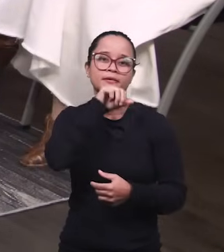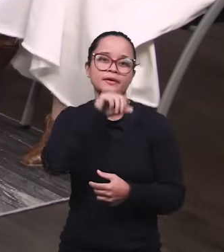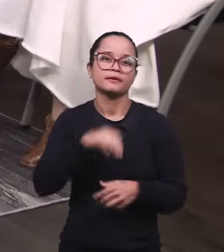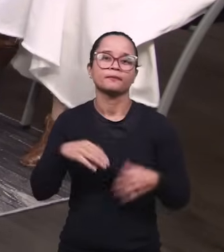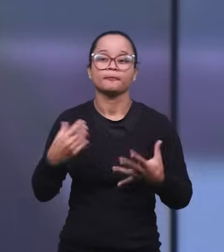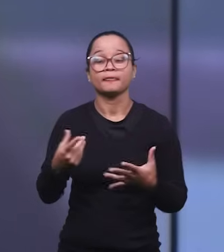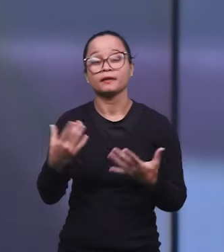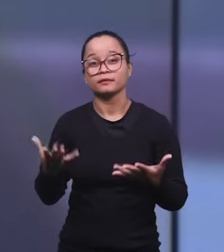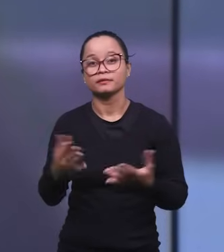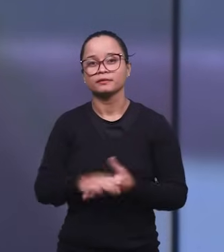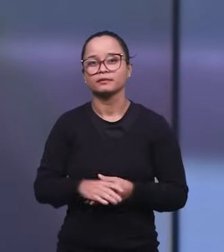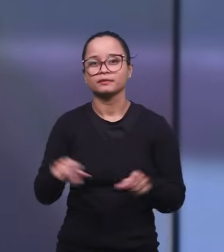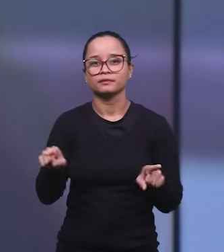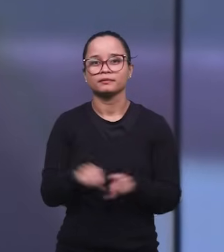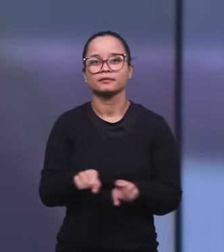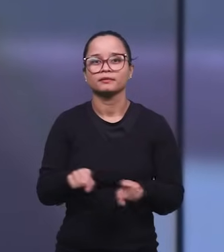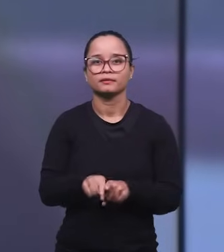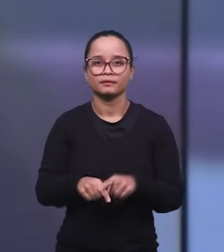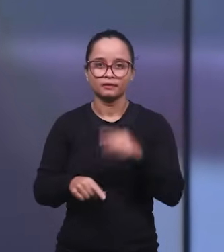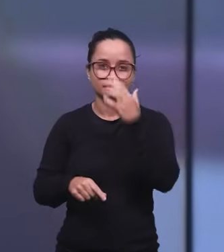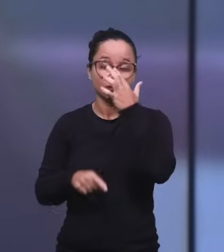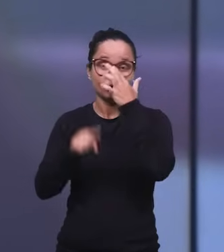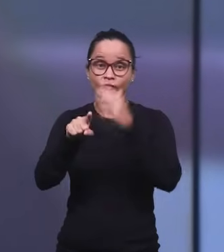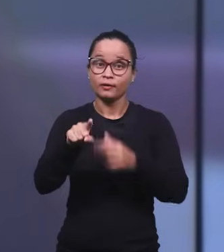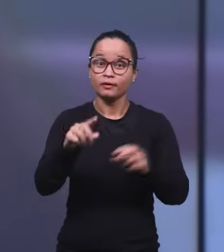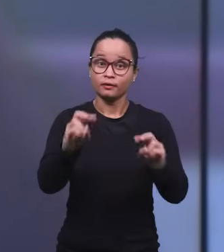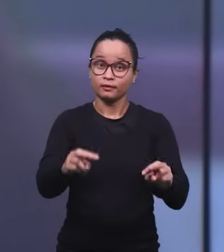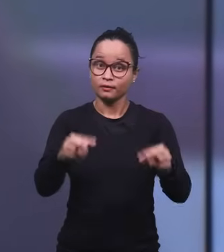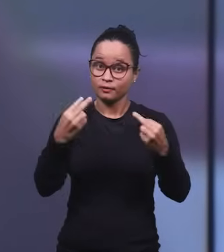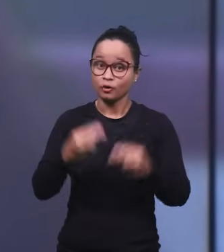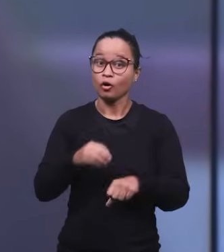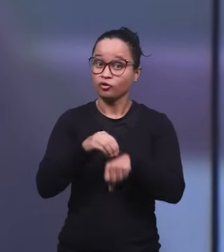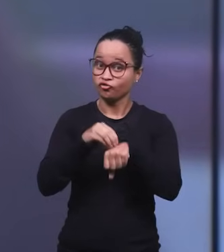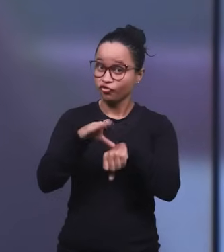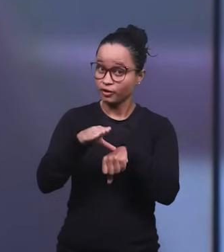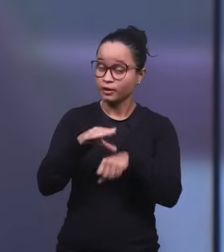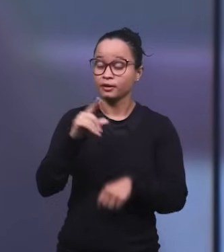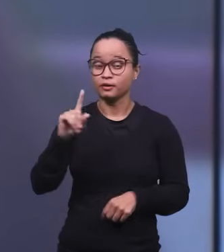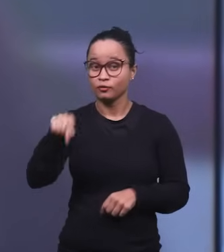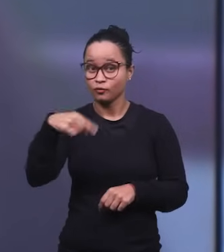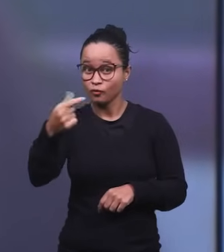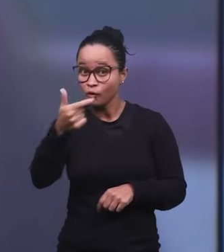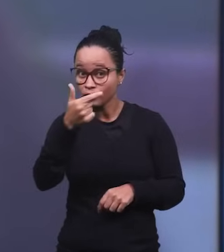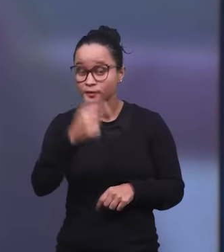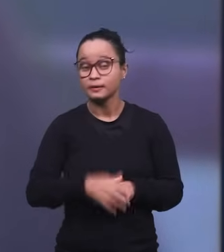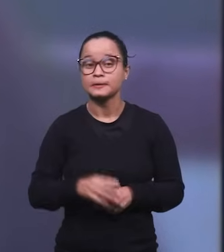vamos nos despedindo também de você que nos acompanha e vamos deixar uma dica. No